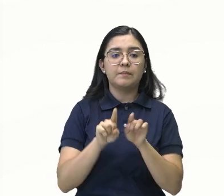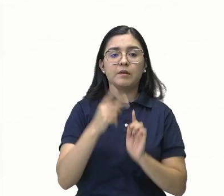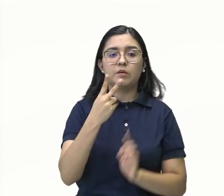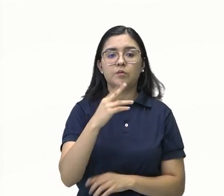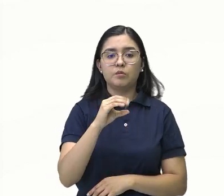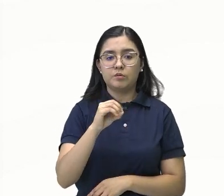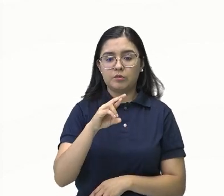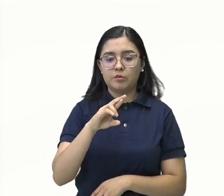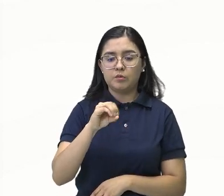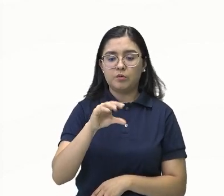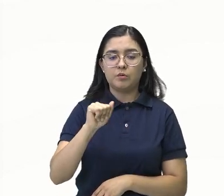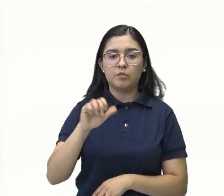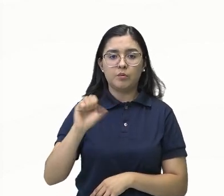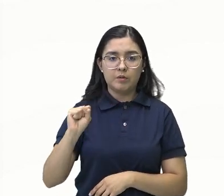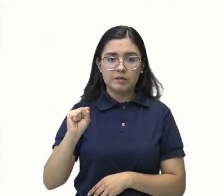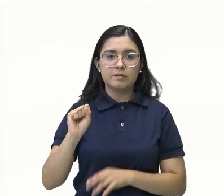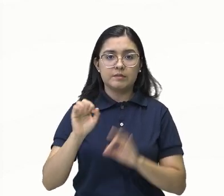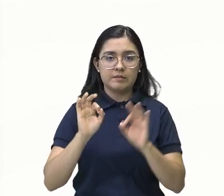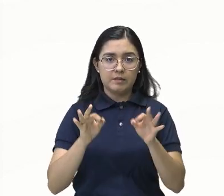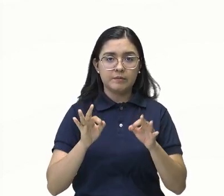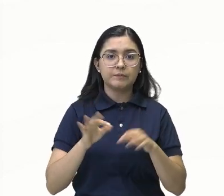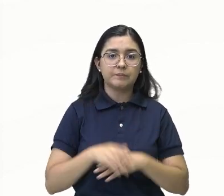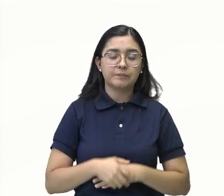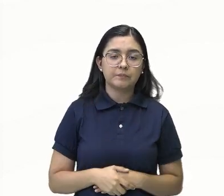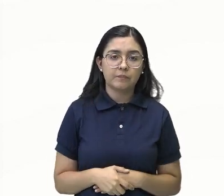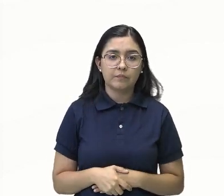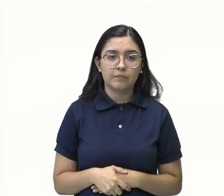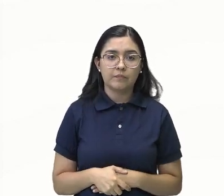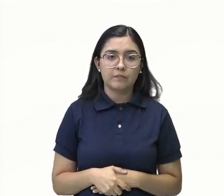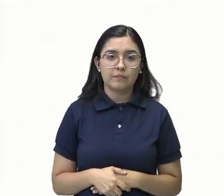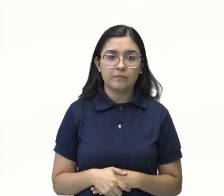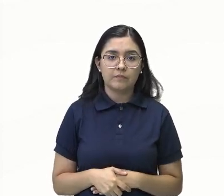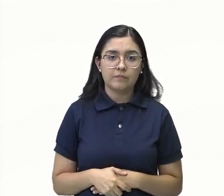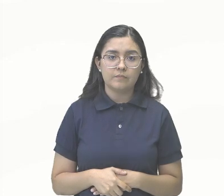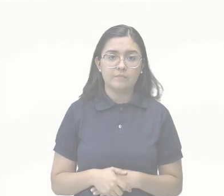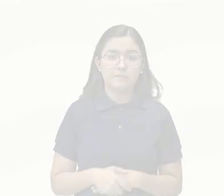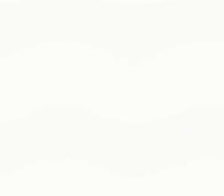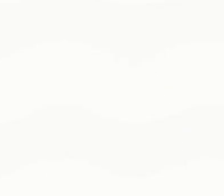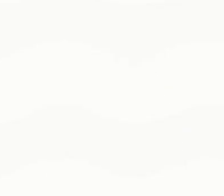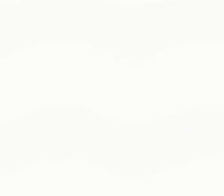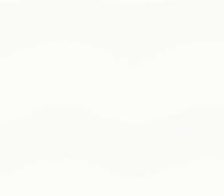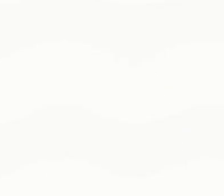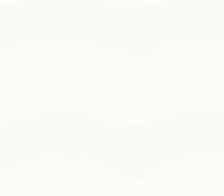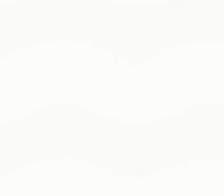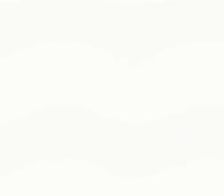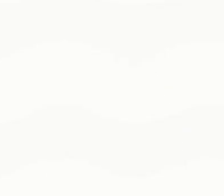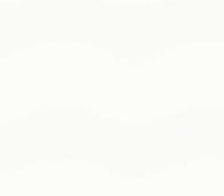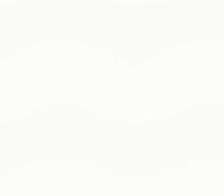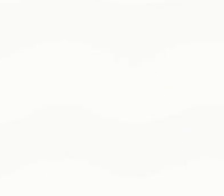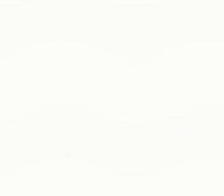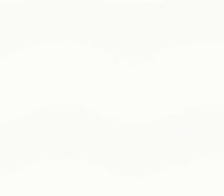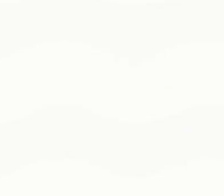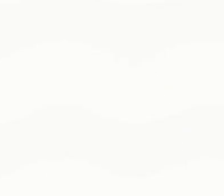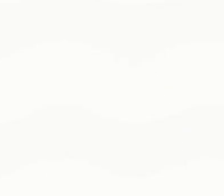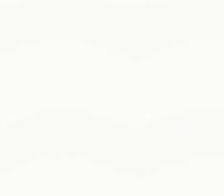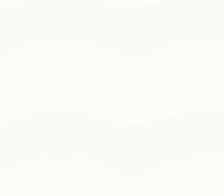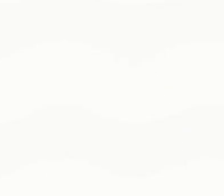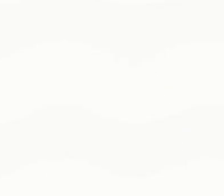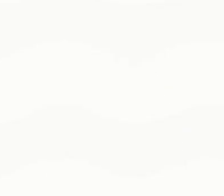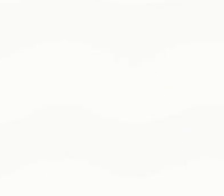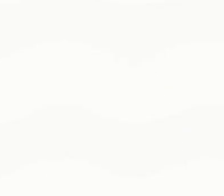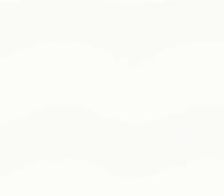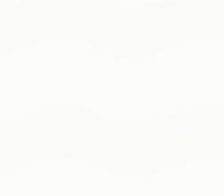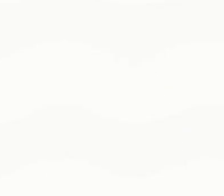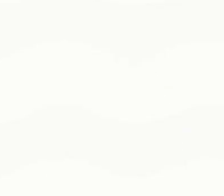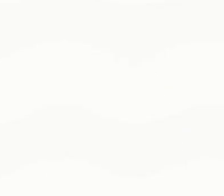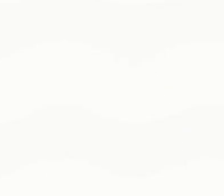sair iguais, que são 2 coroas. Então, por haver elementos iguais, nós vamos utilizar a